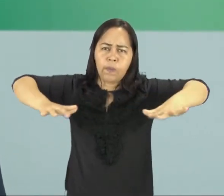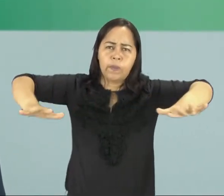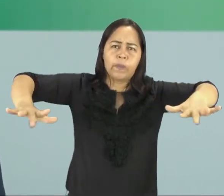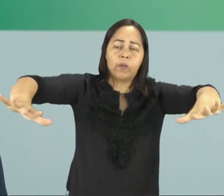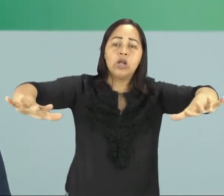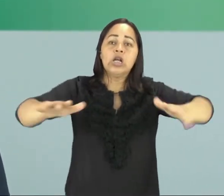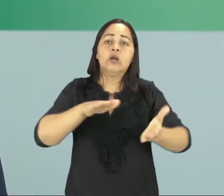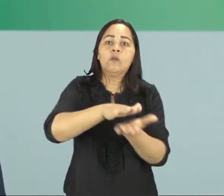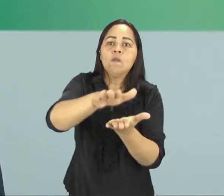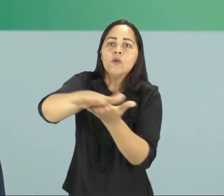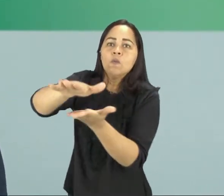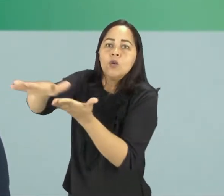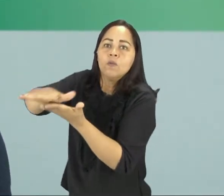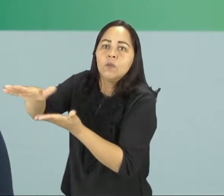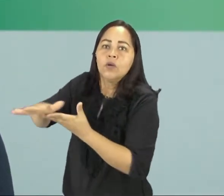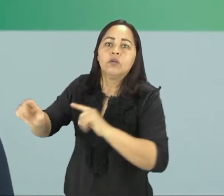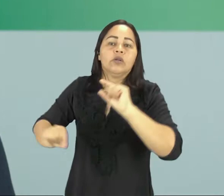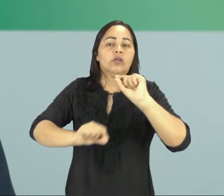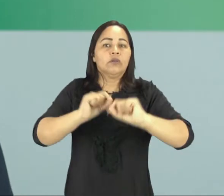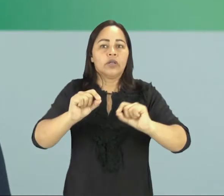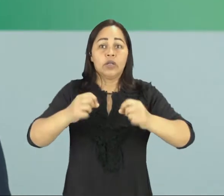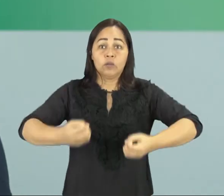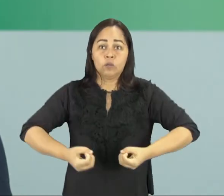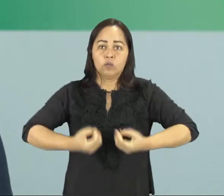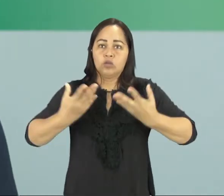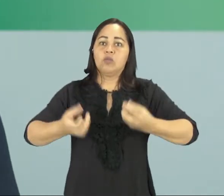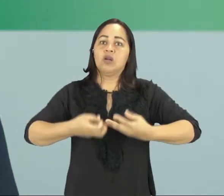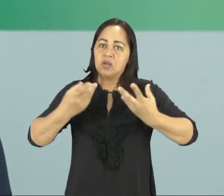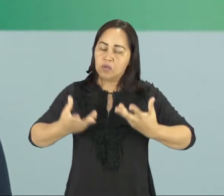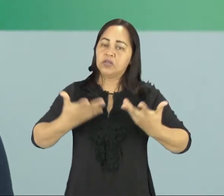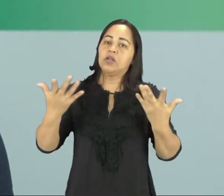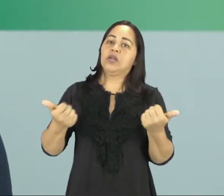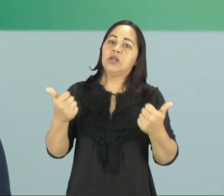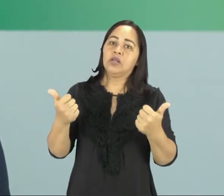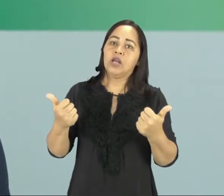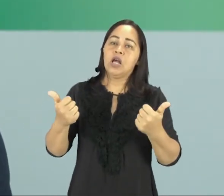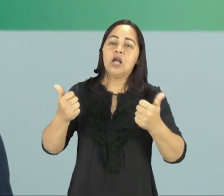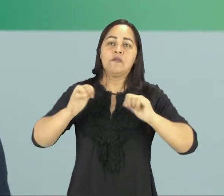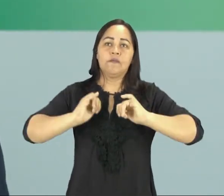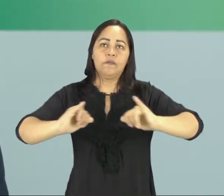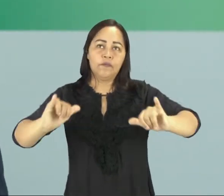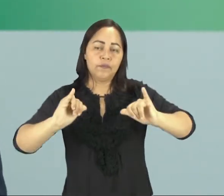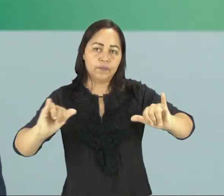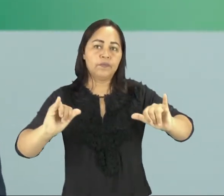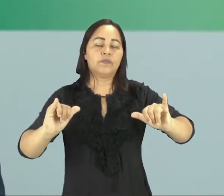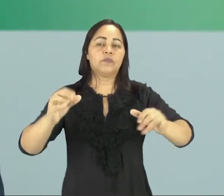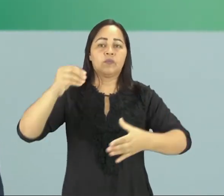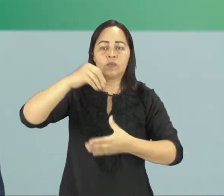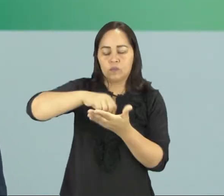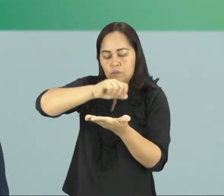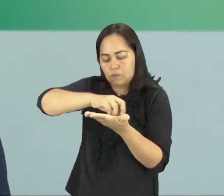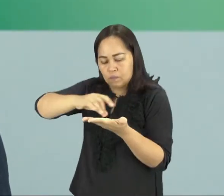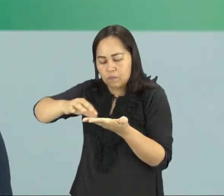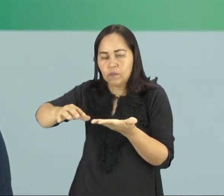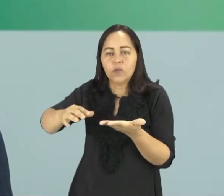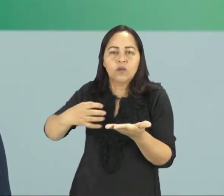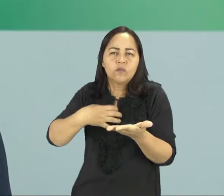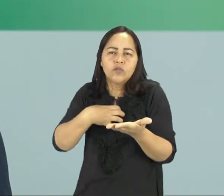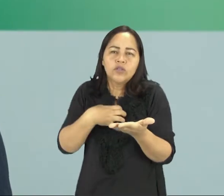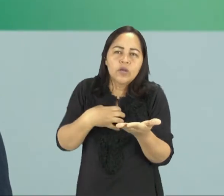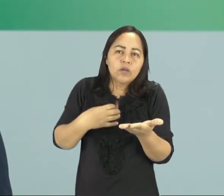uma visão de toda a América Latina e de todo o mundo dentro do lirismo colocado em suas obras.